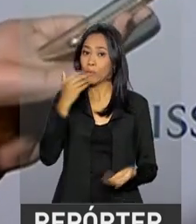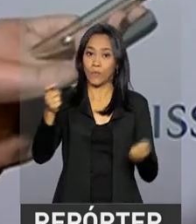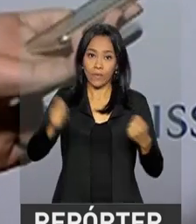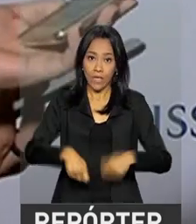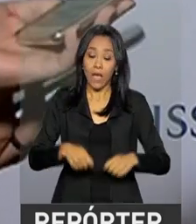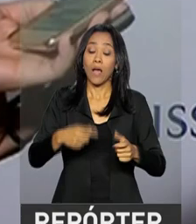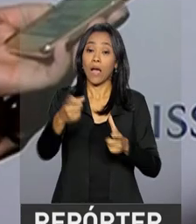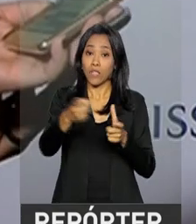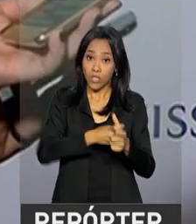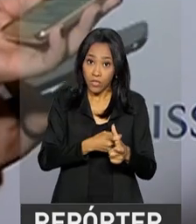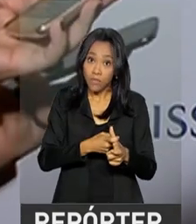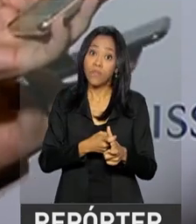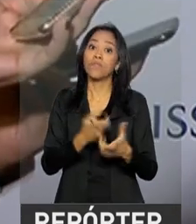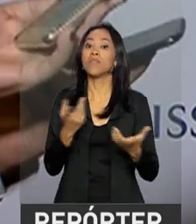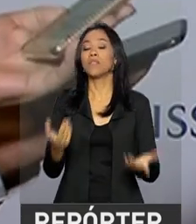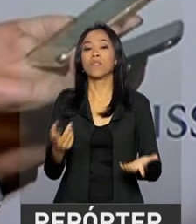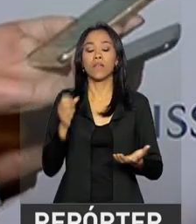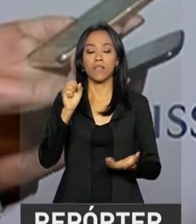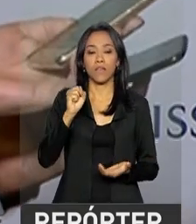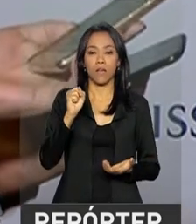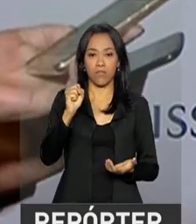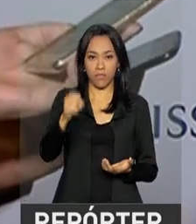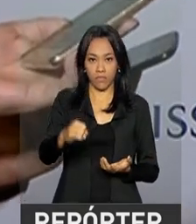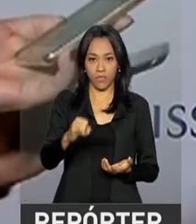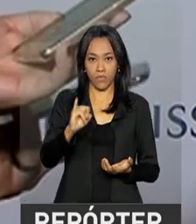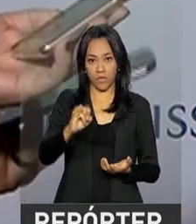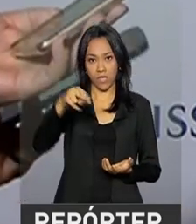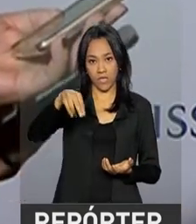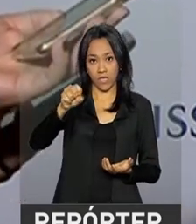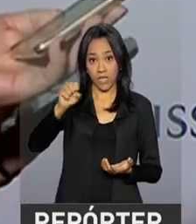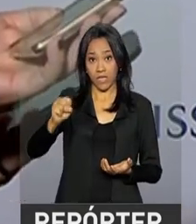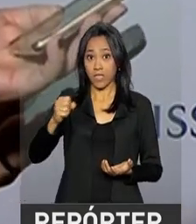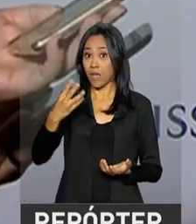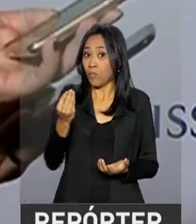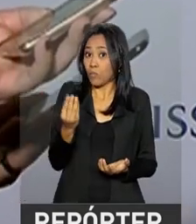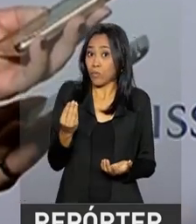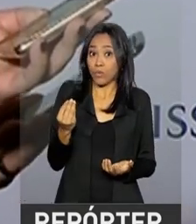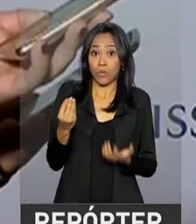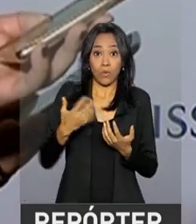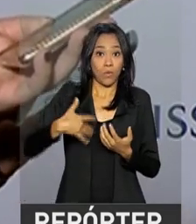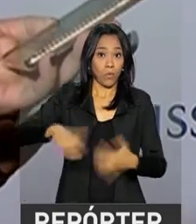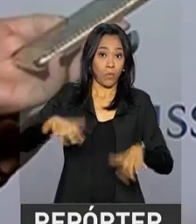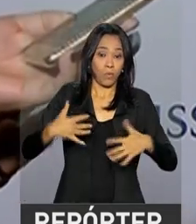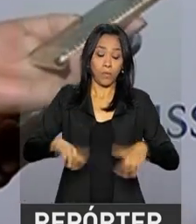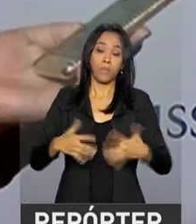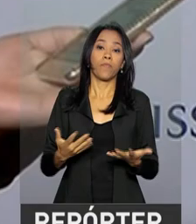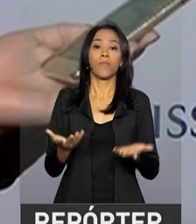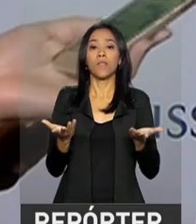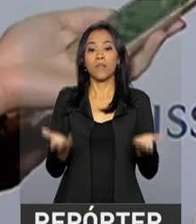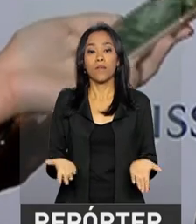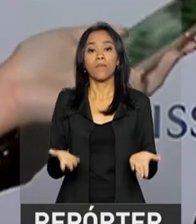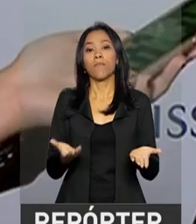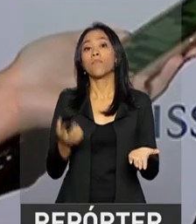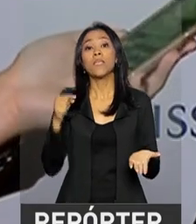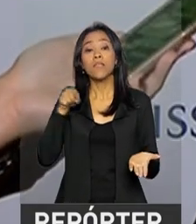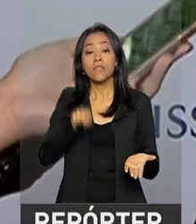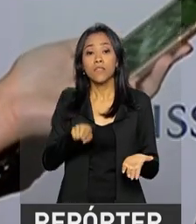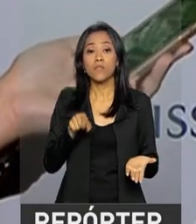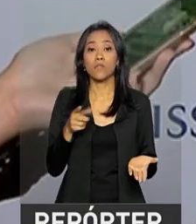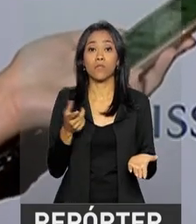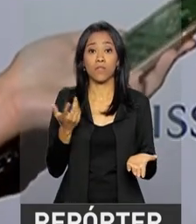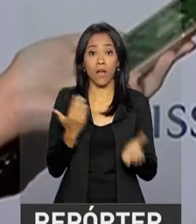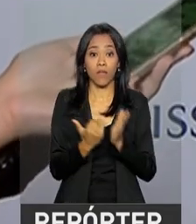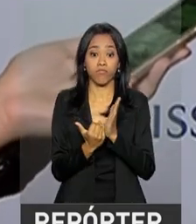Previdência é maior do que o total do déficit público do governo. Portanto, é mandatório por quê? Porque isso